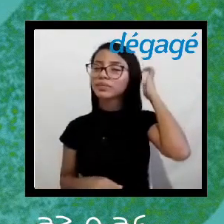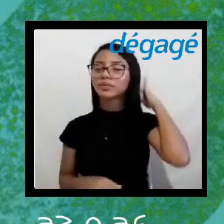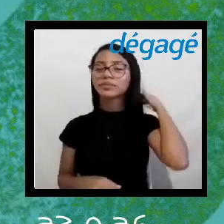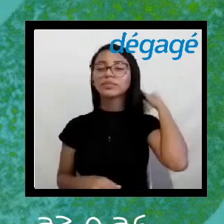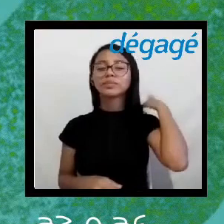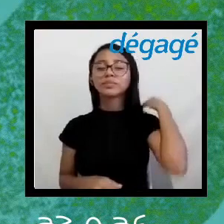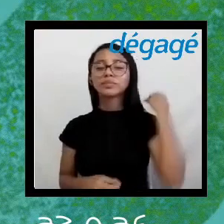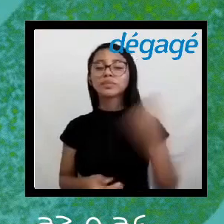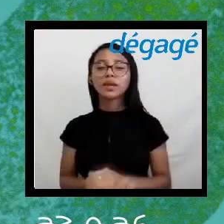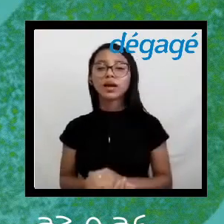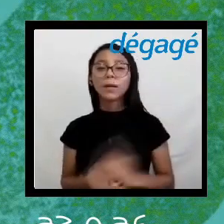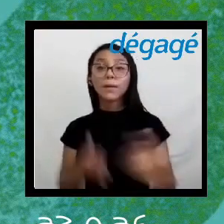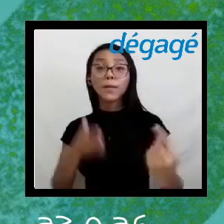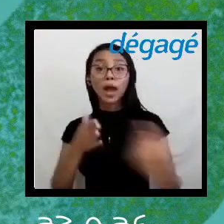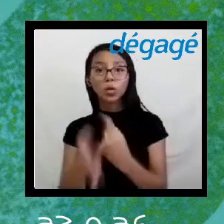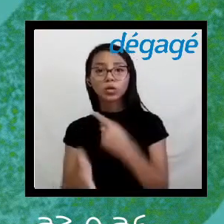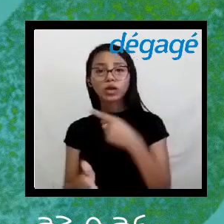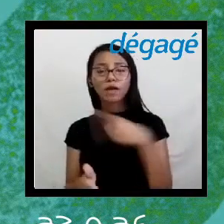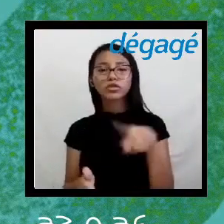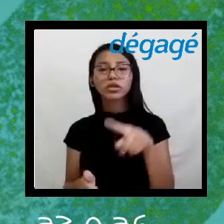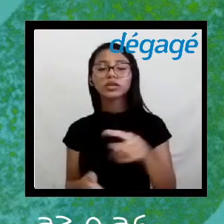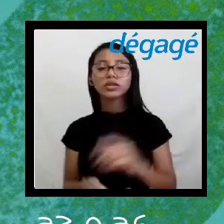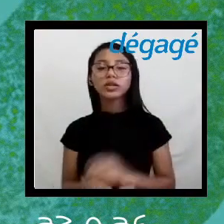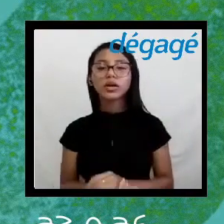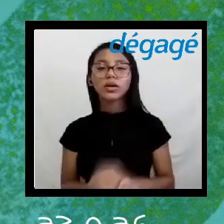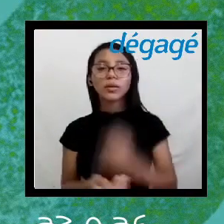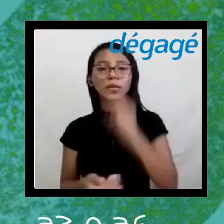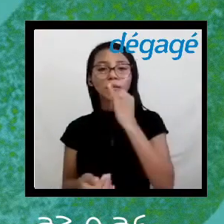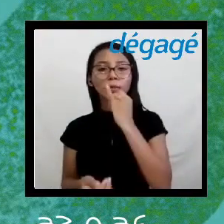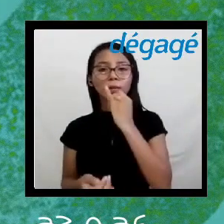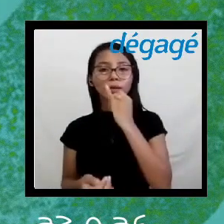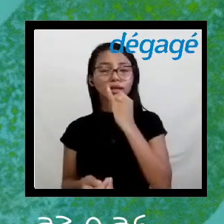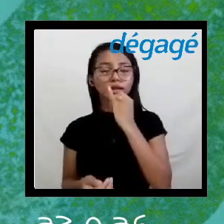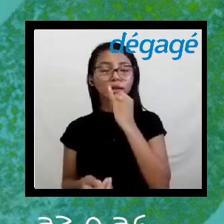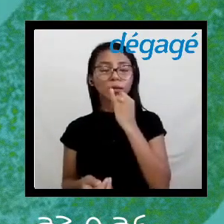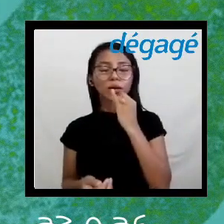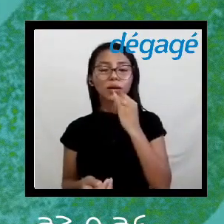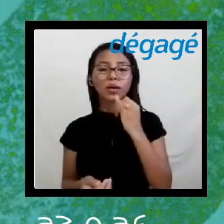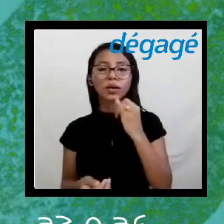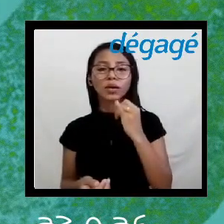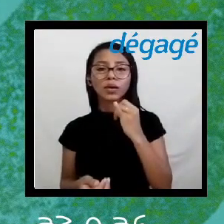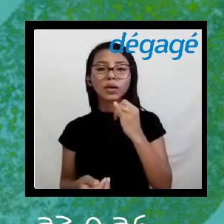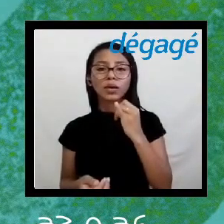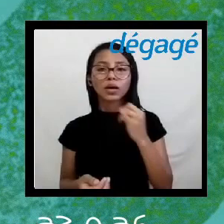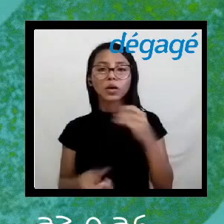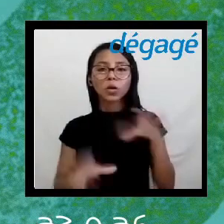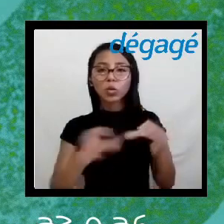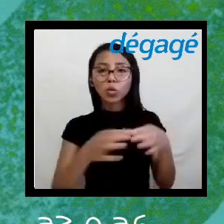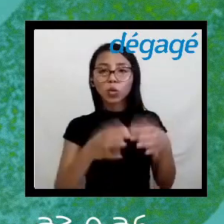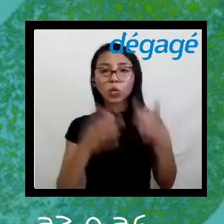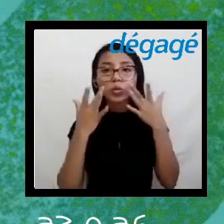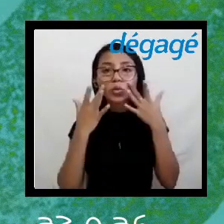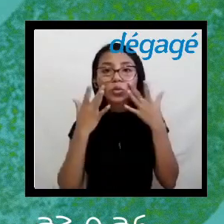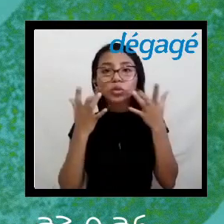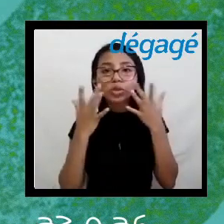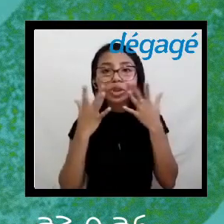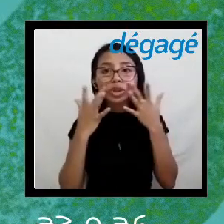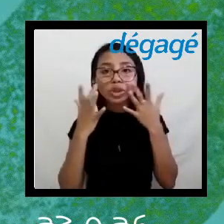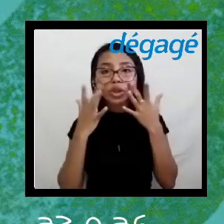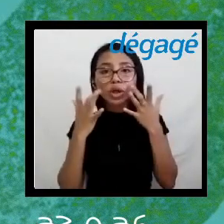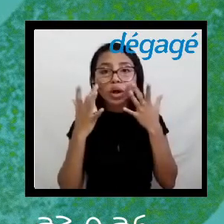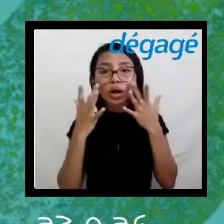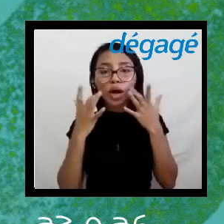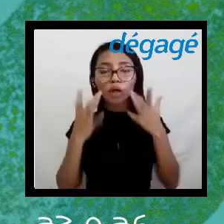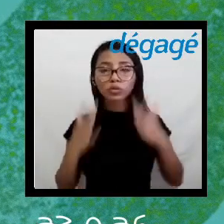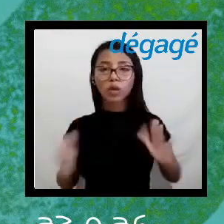autistas, participam também pessoas ditas neurotípicas? É a primeira pergunta para você. Vou fazer as perguntas todas, né? E aí